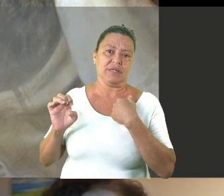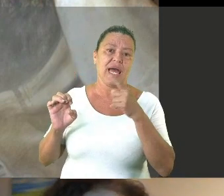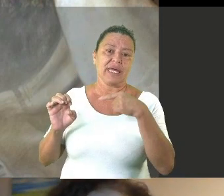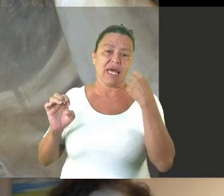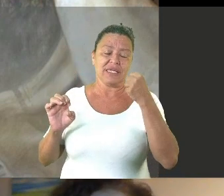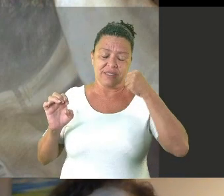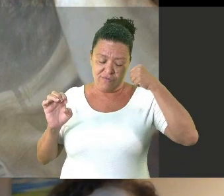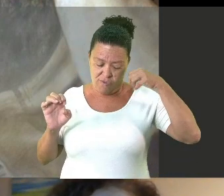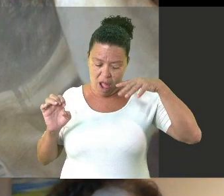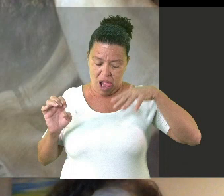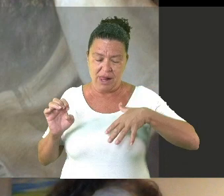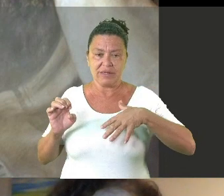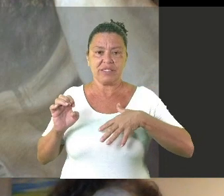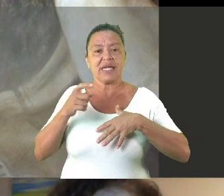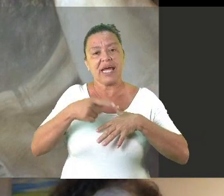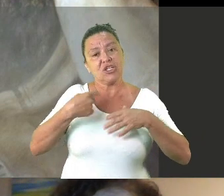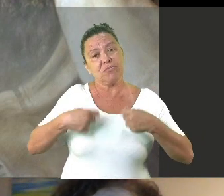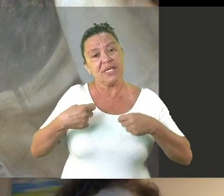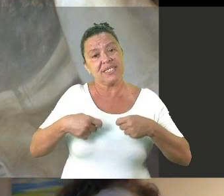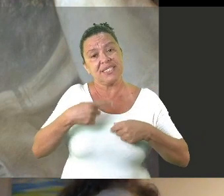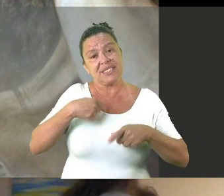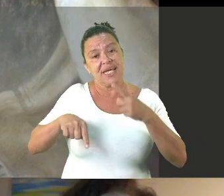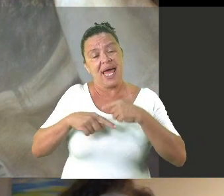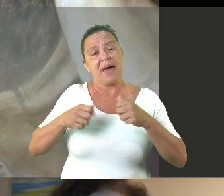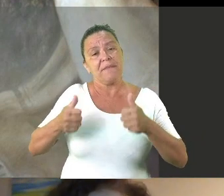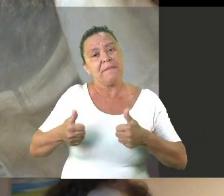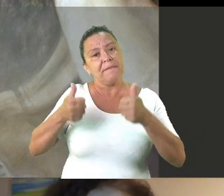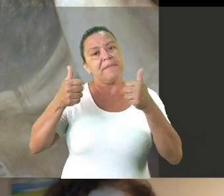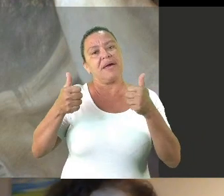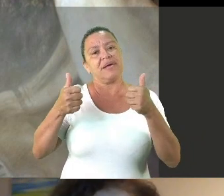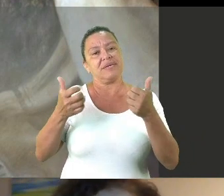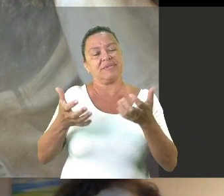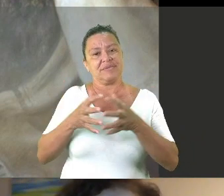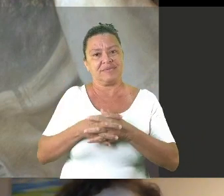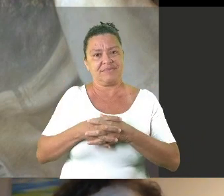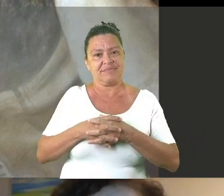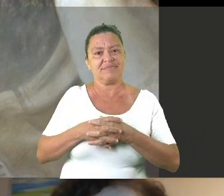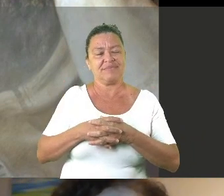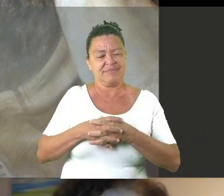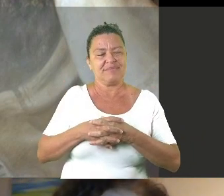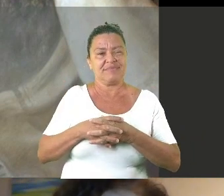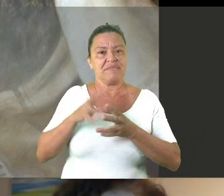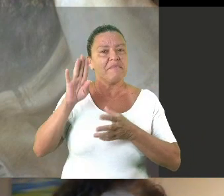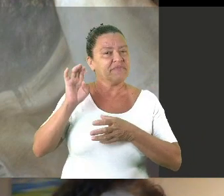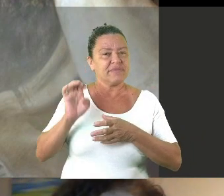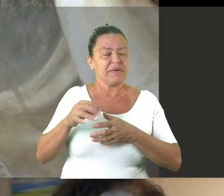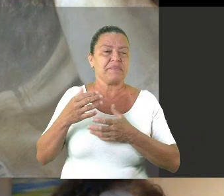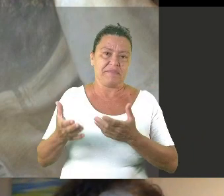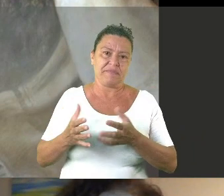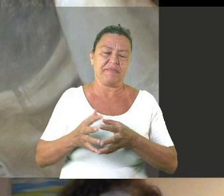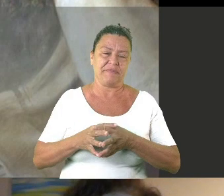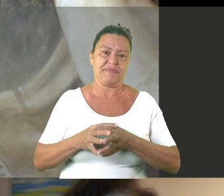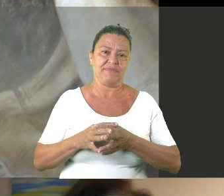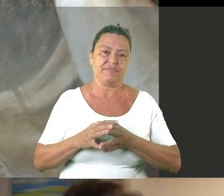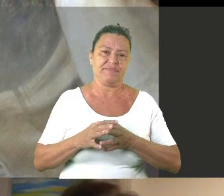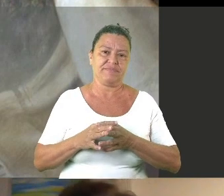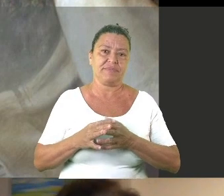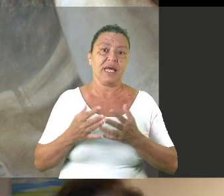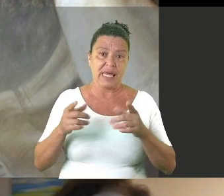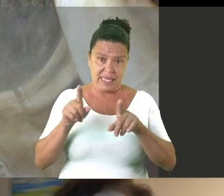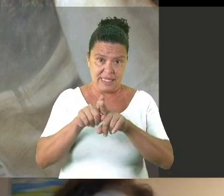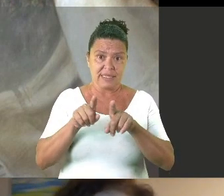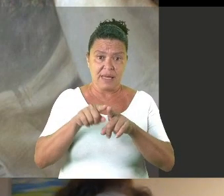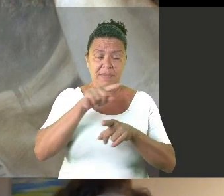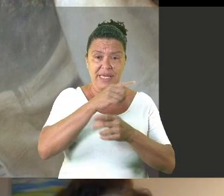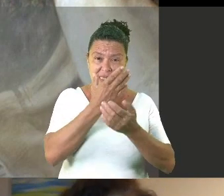envie para elas aquilo que elas necessitam para elas ficarem saudáveis, para elas ficarem bem. E através